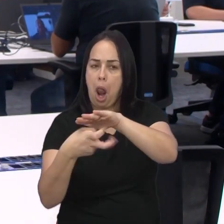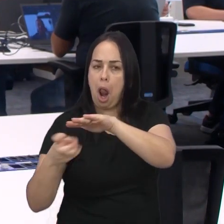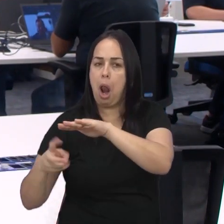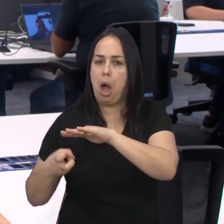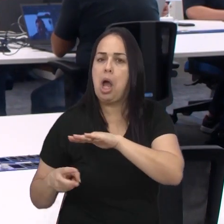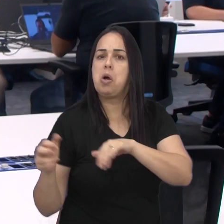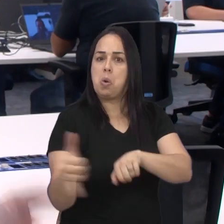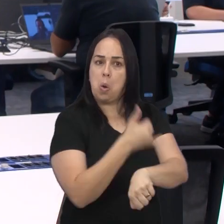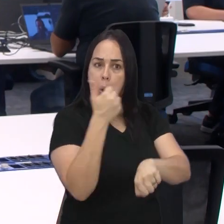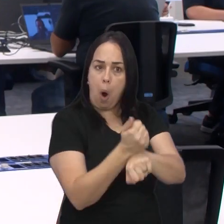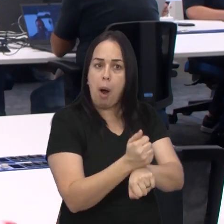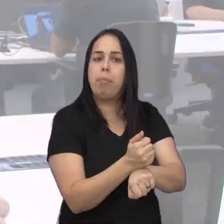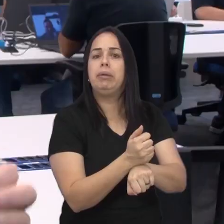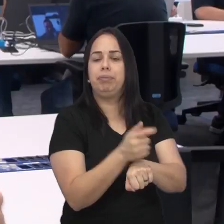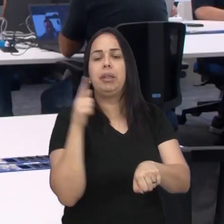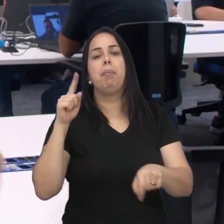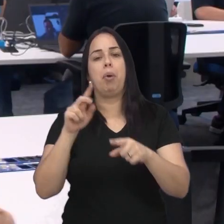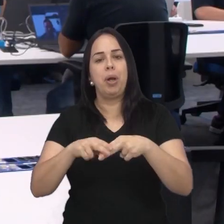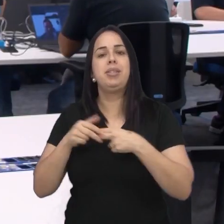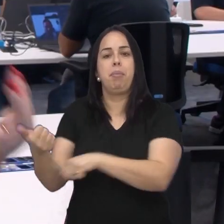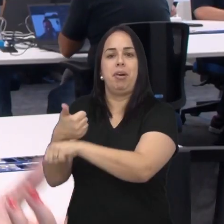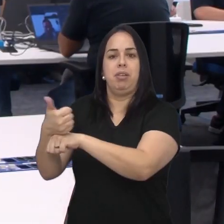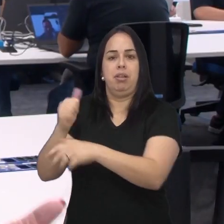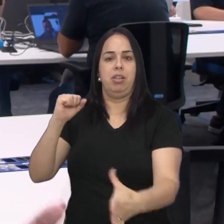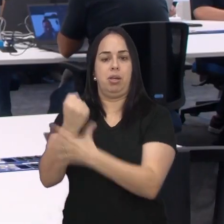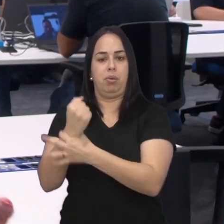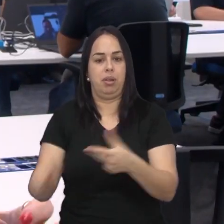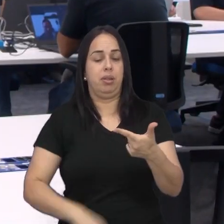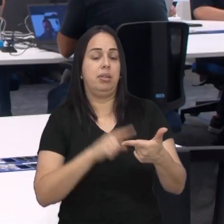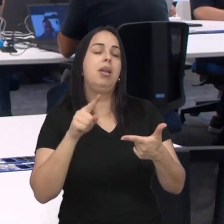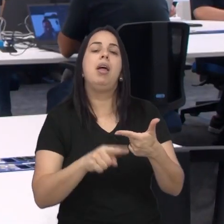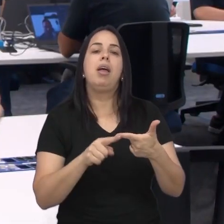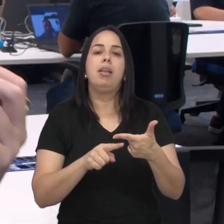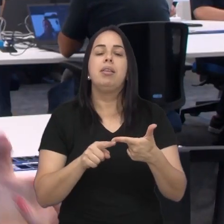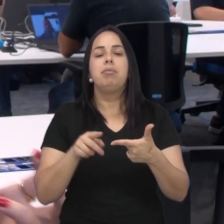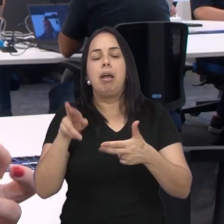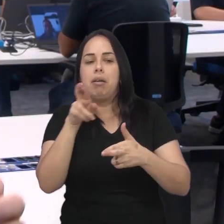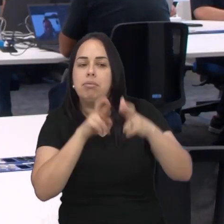hackers, algum ataque ali, especialista em análise de dados, que vai